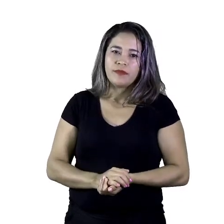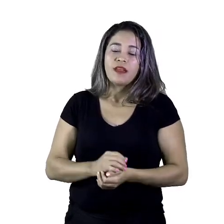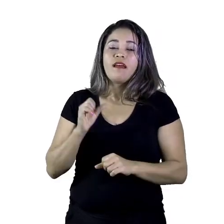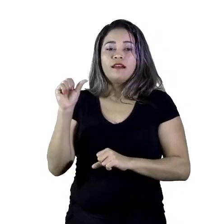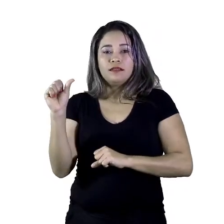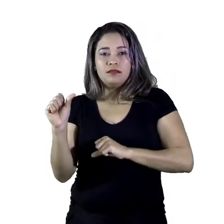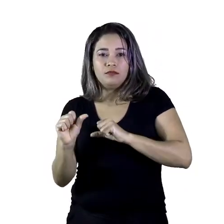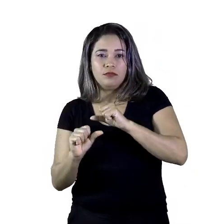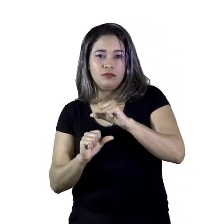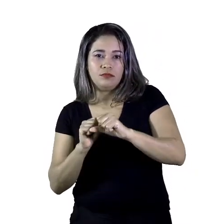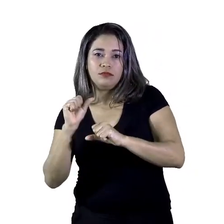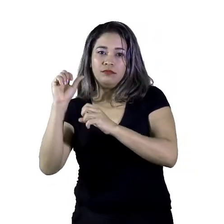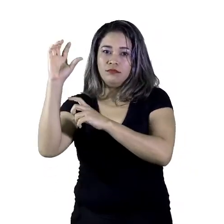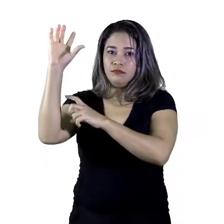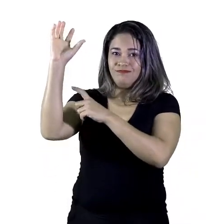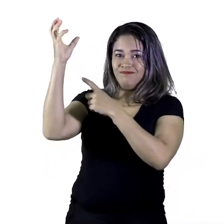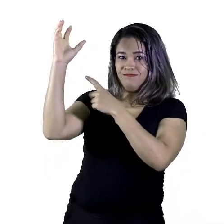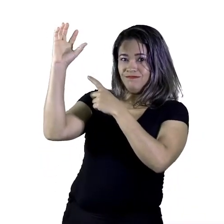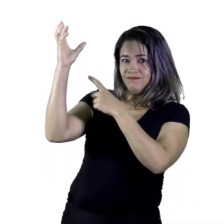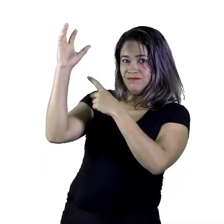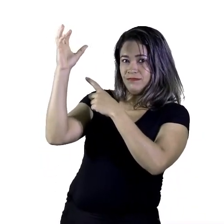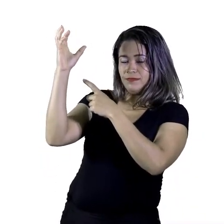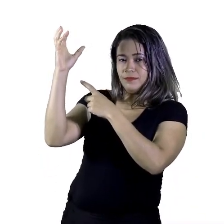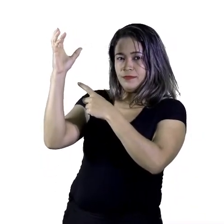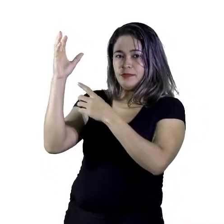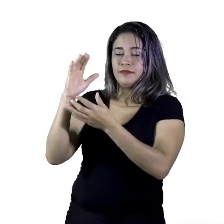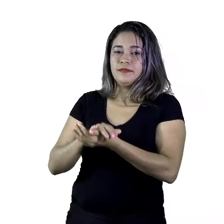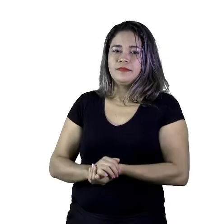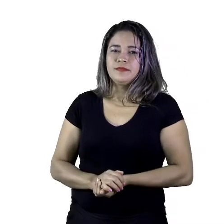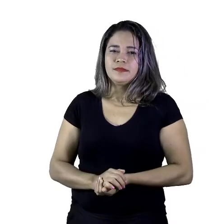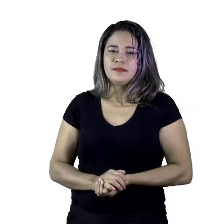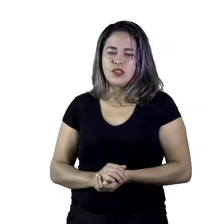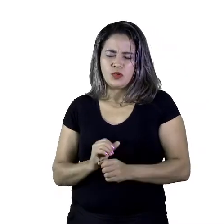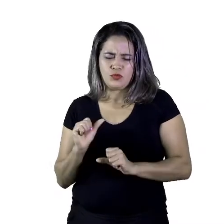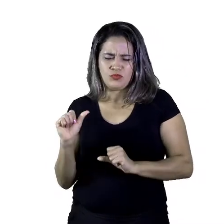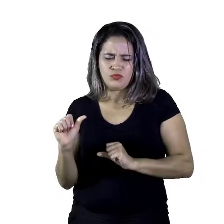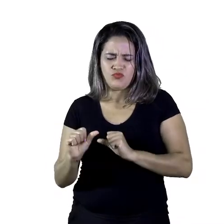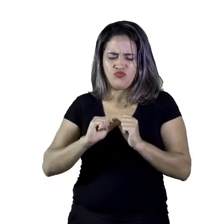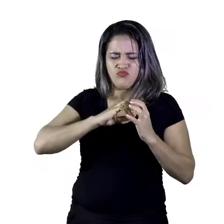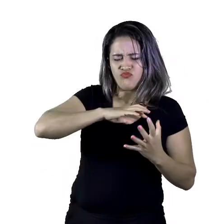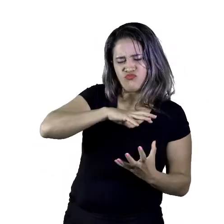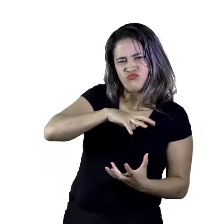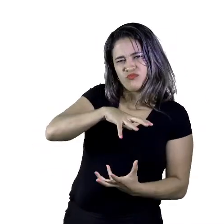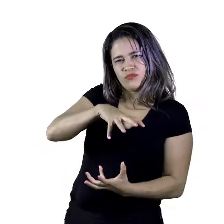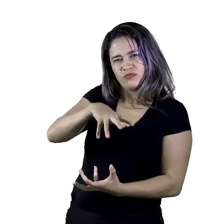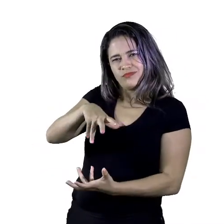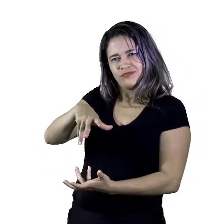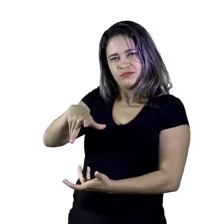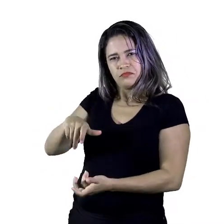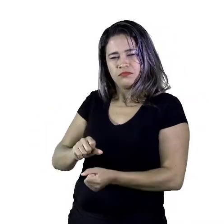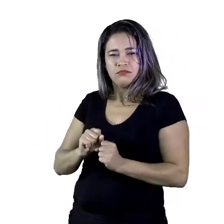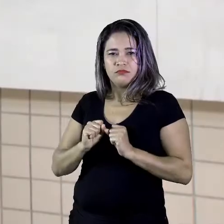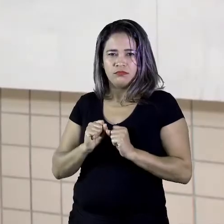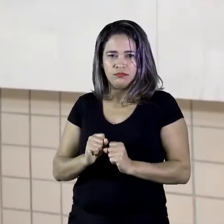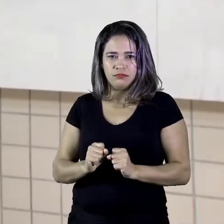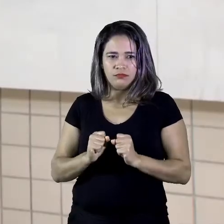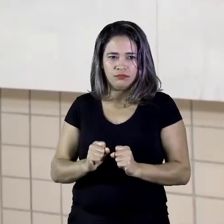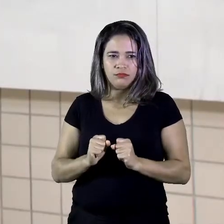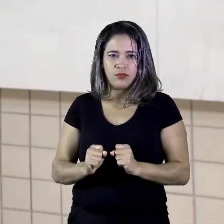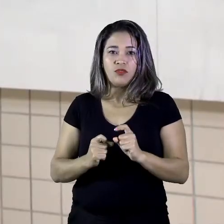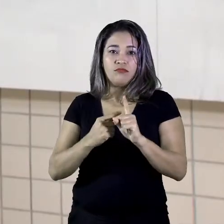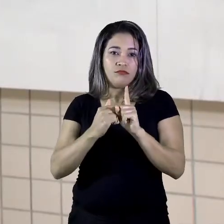no clima, é mudança no clima de maneira global. Então, podem ser mudanças das